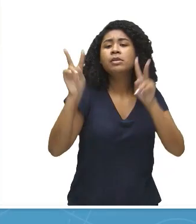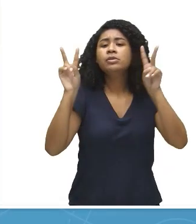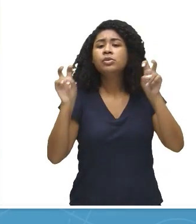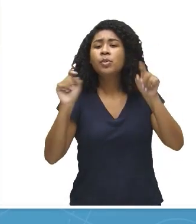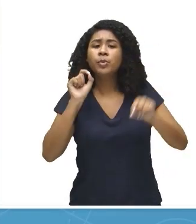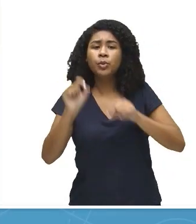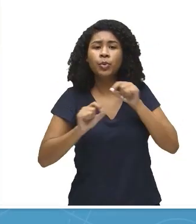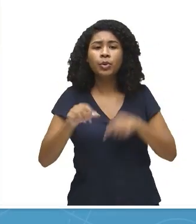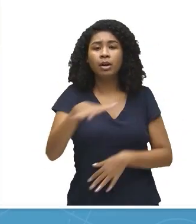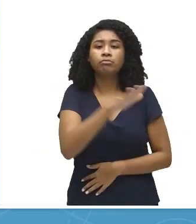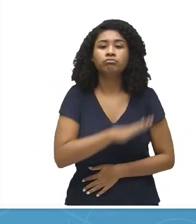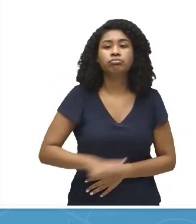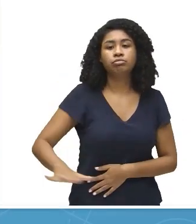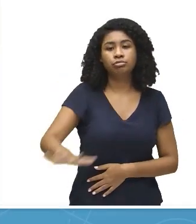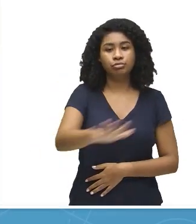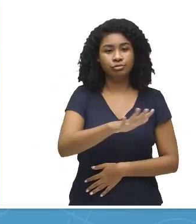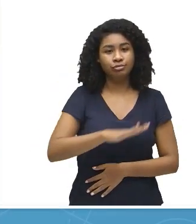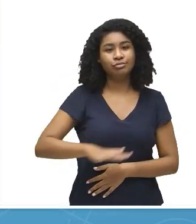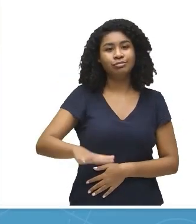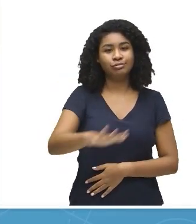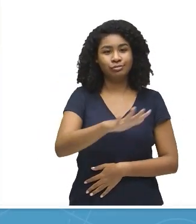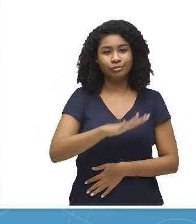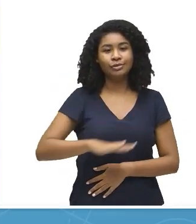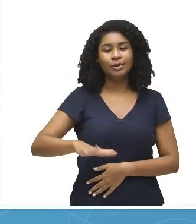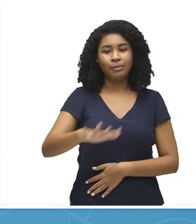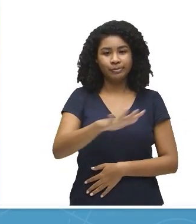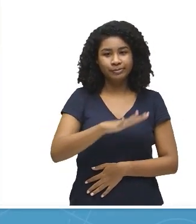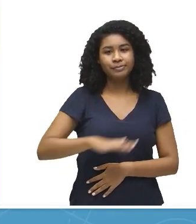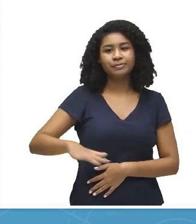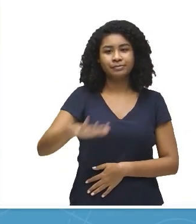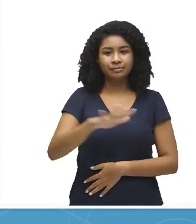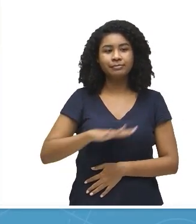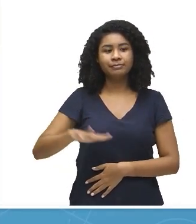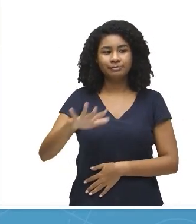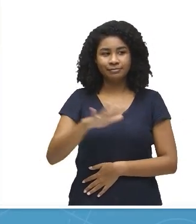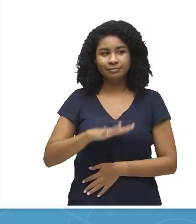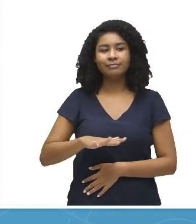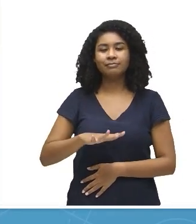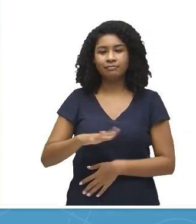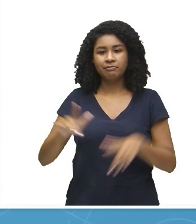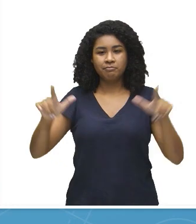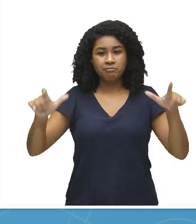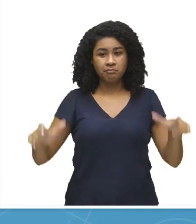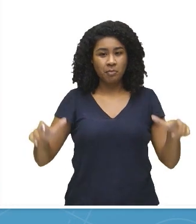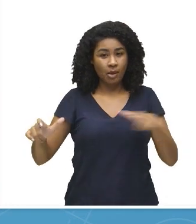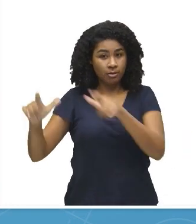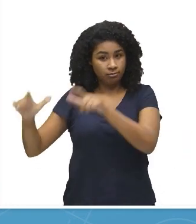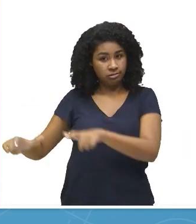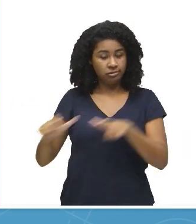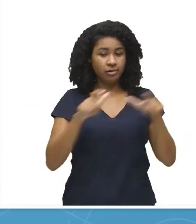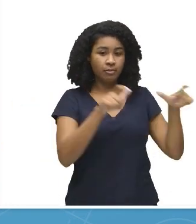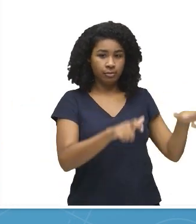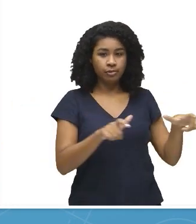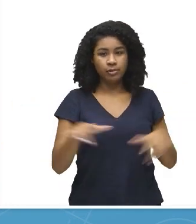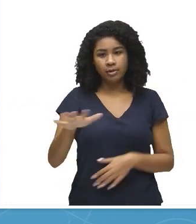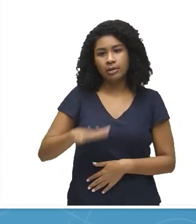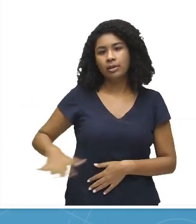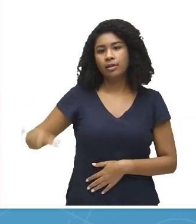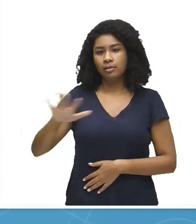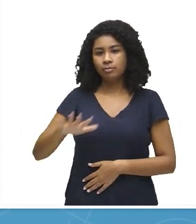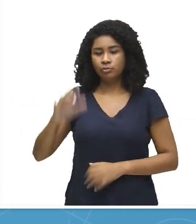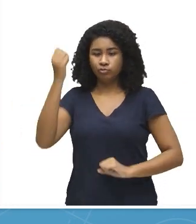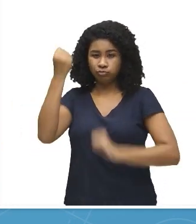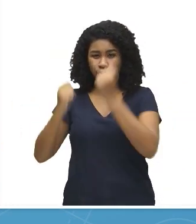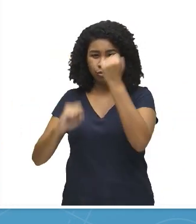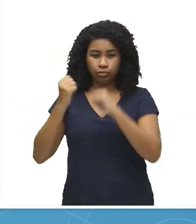o espaço urbano e o espaço industrial. Então, nós temos aí, olha, o conceito de indústria, né? Para